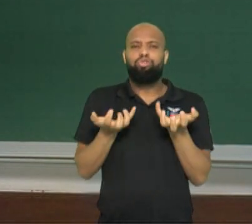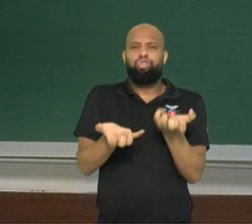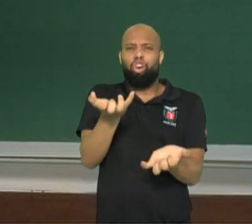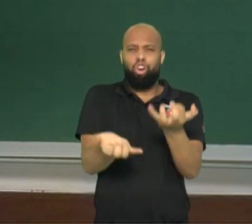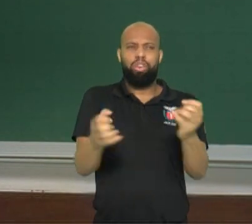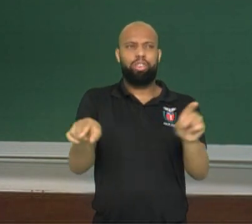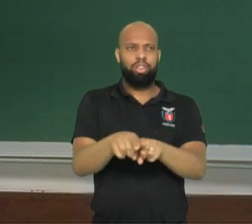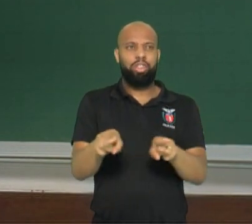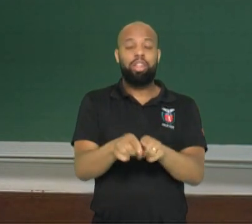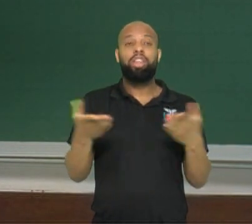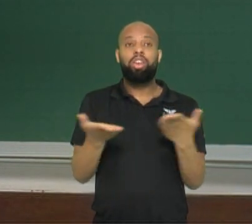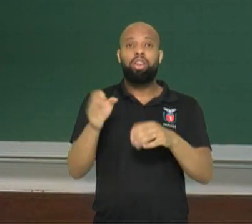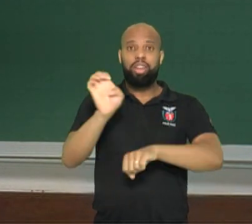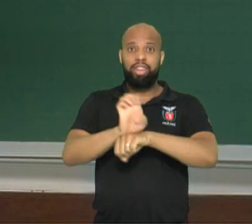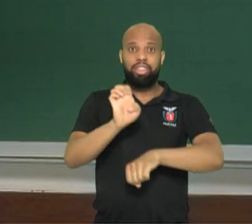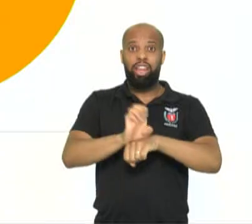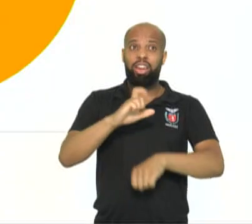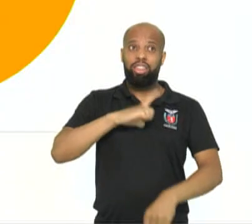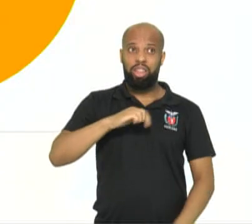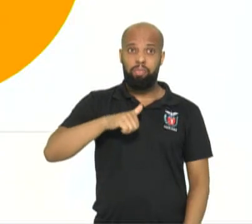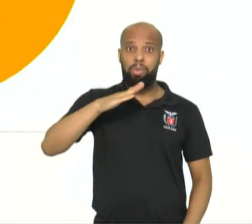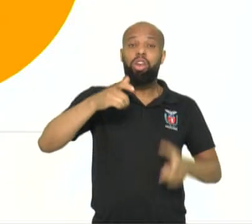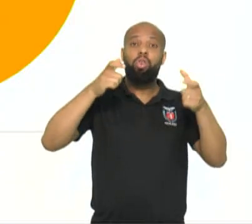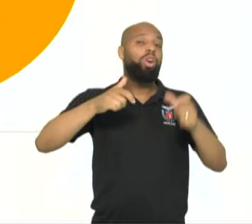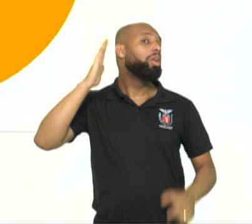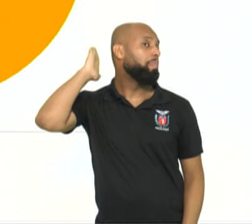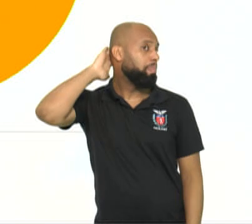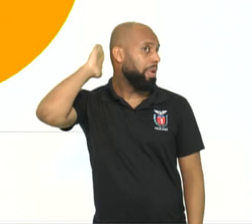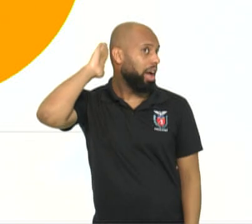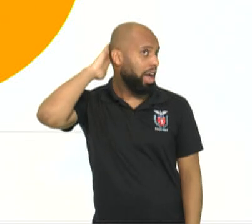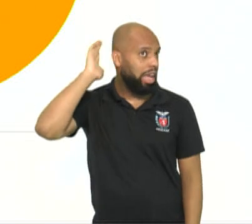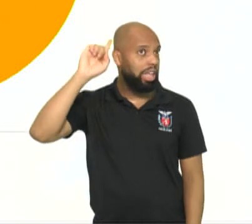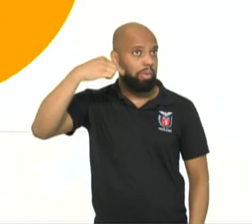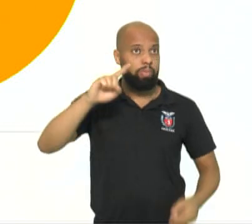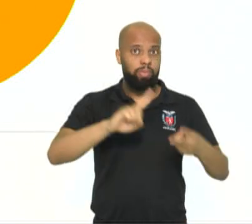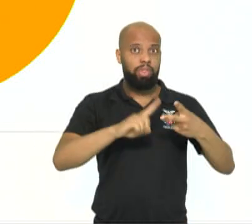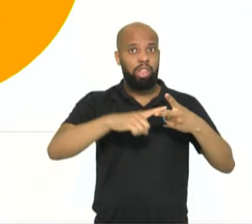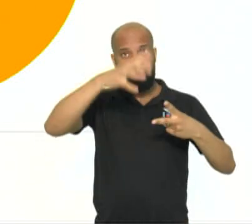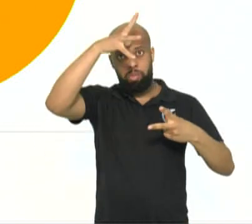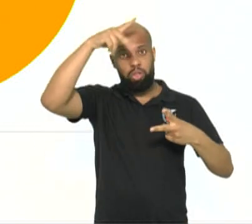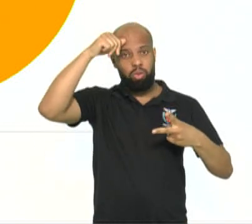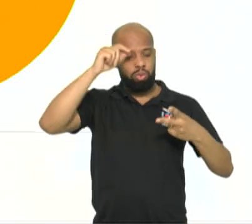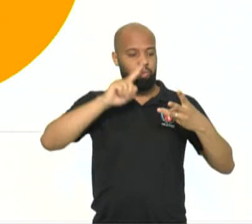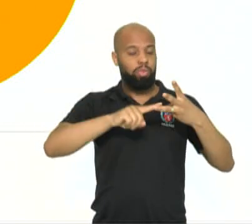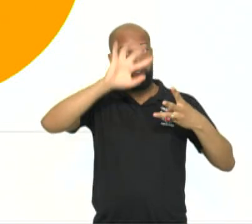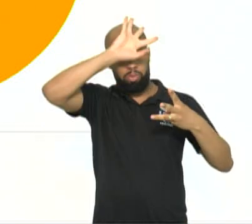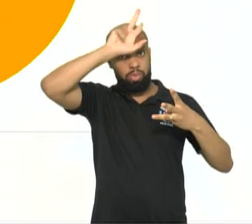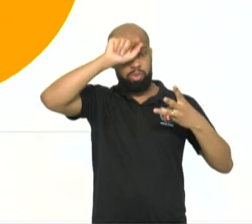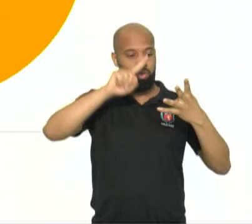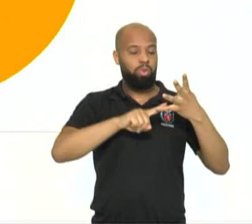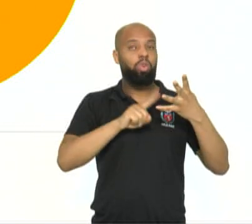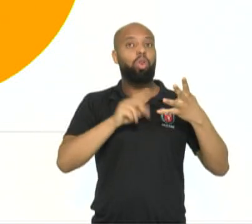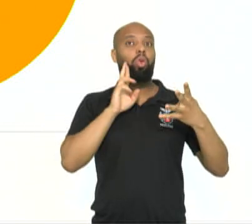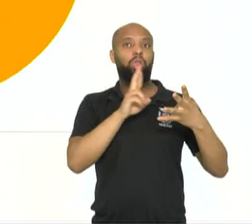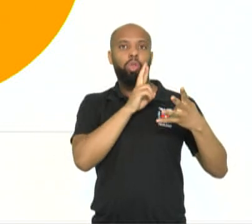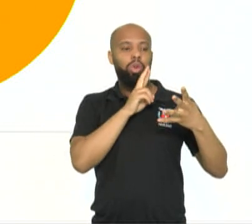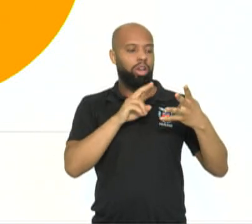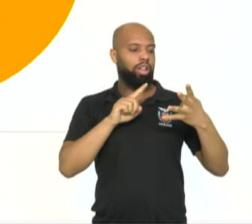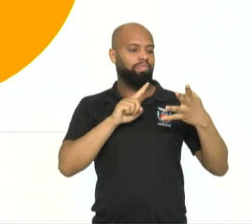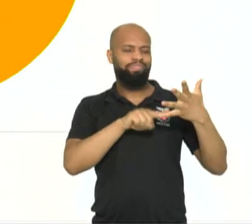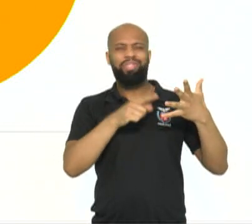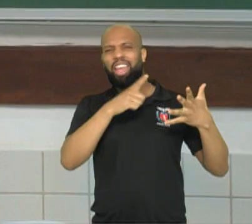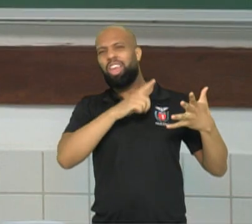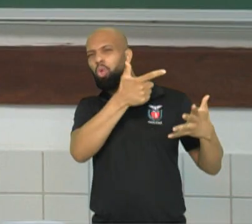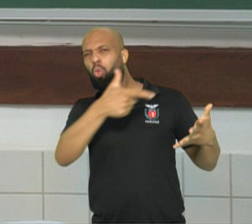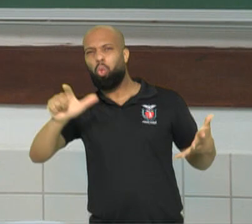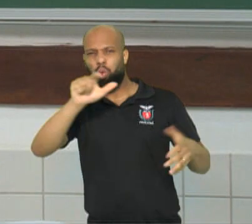aqui por estado, ó, o campeão aqui tá o Pará. Depois a gente tem Mato Grosso, Amazônia, Rondônia e ainda alguns outros